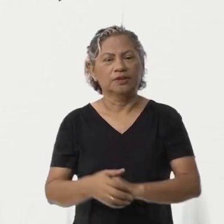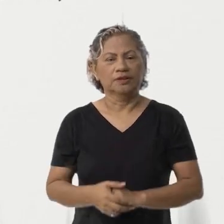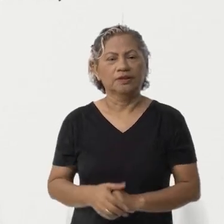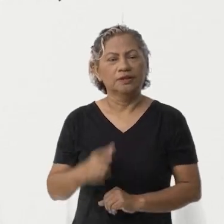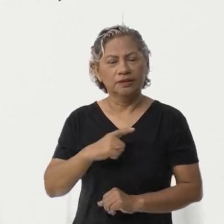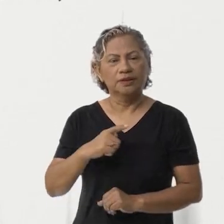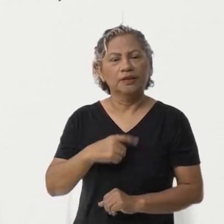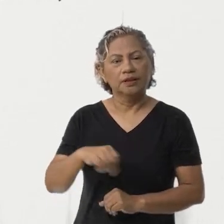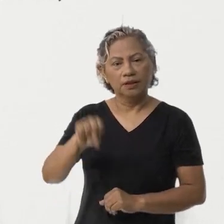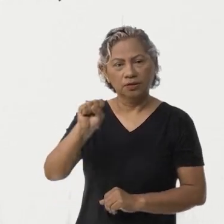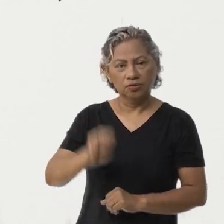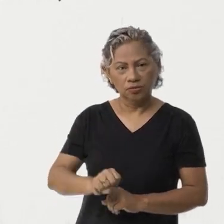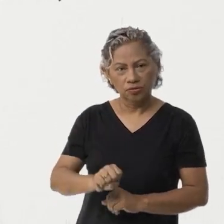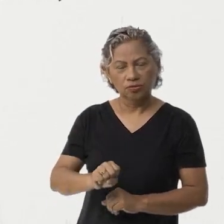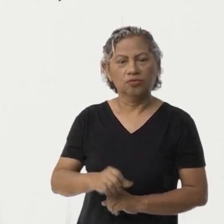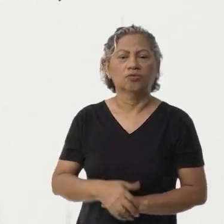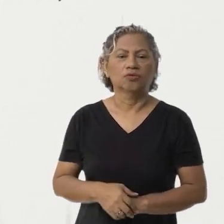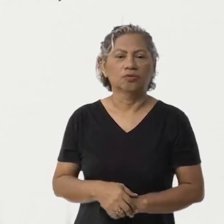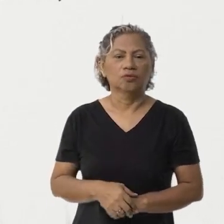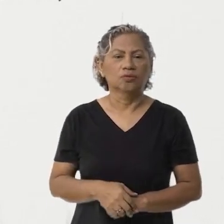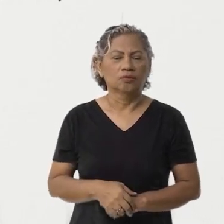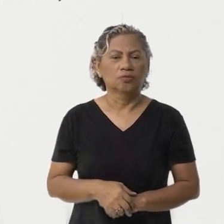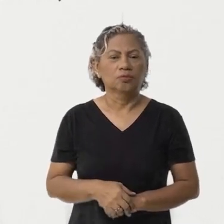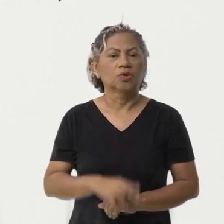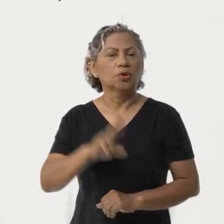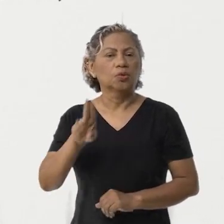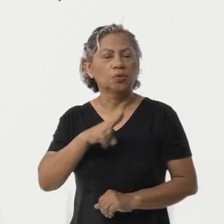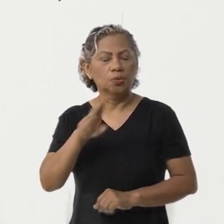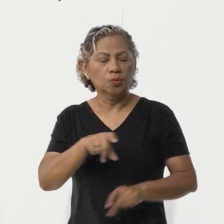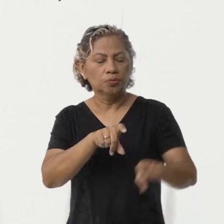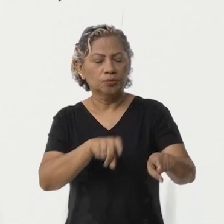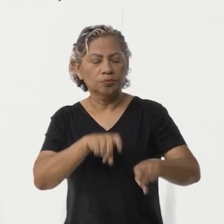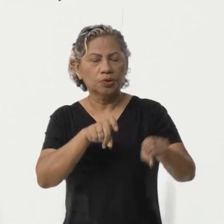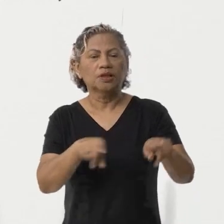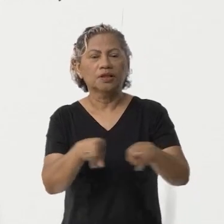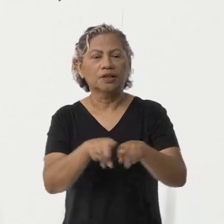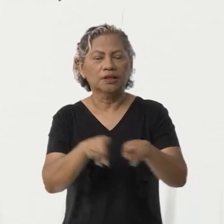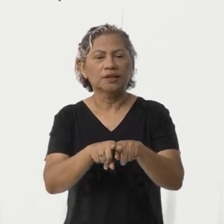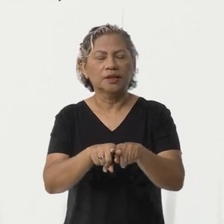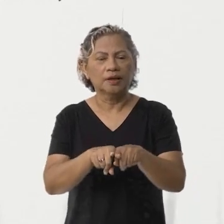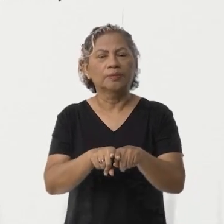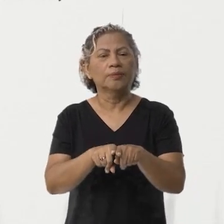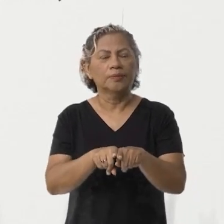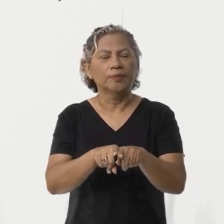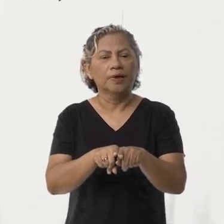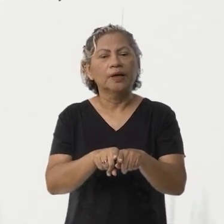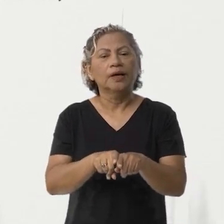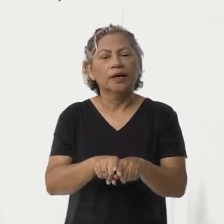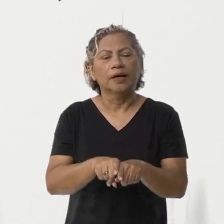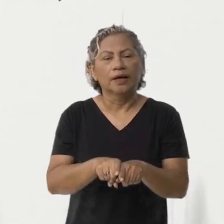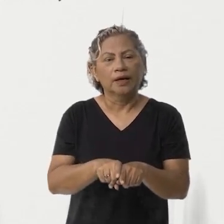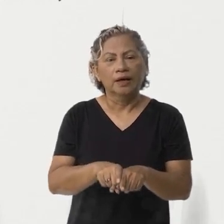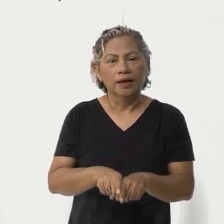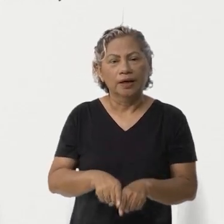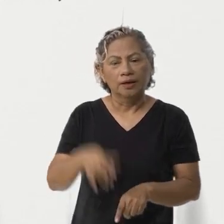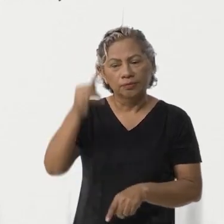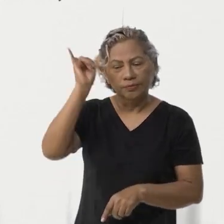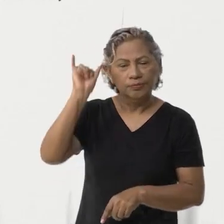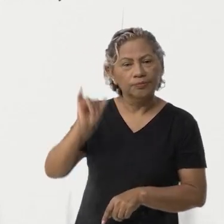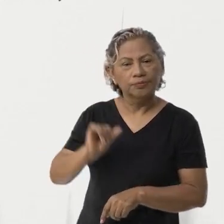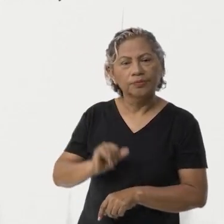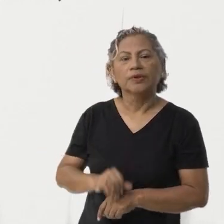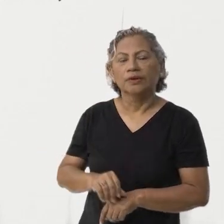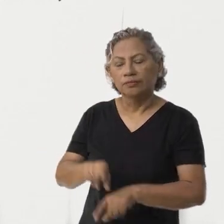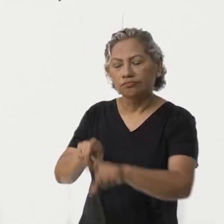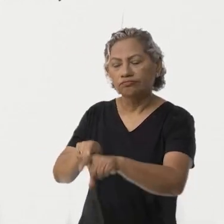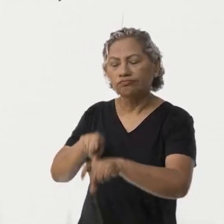e também as gramíneas. Essa vegetação é utilizada muito no sul para as atividades da agricultura e da